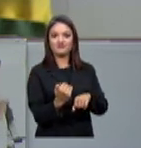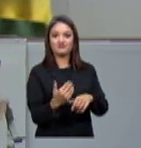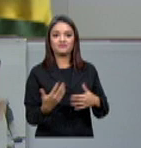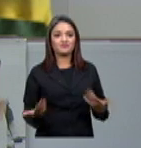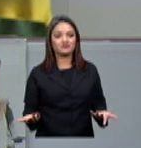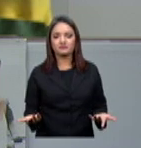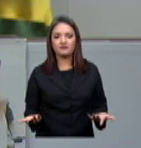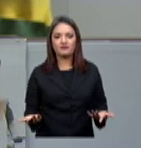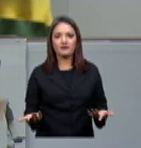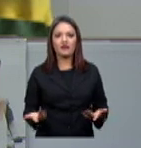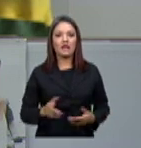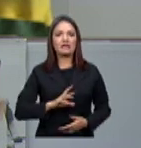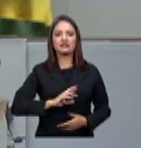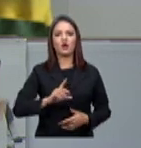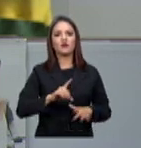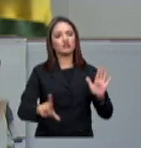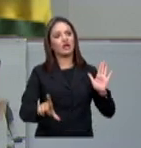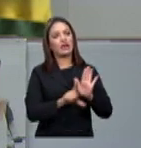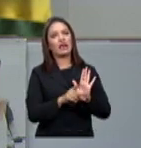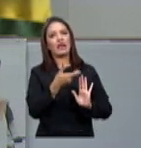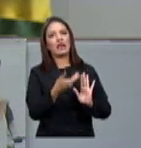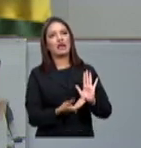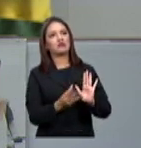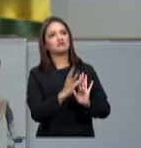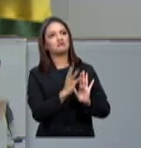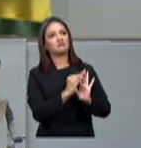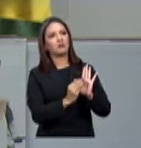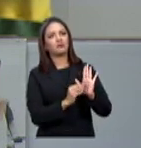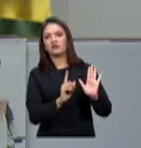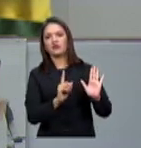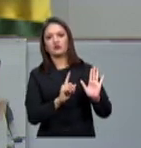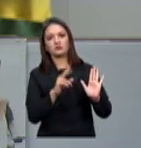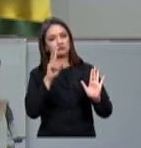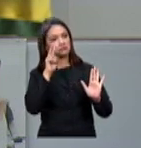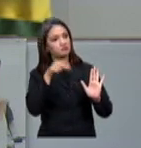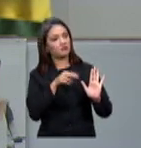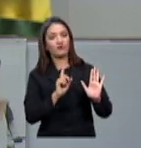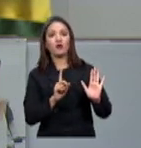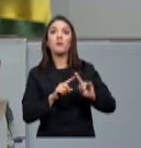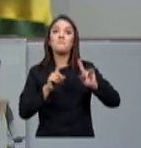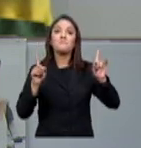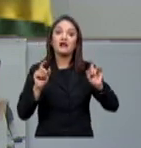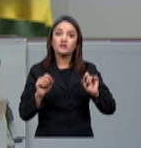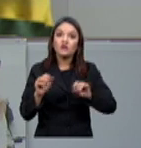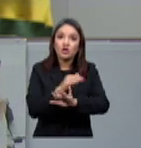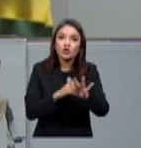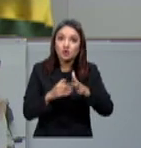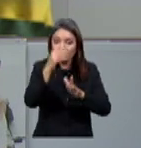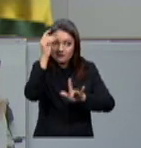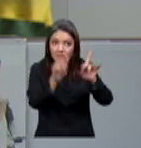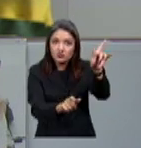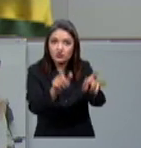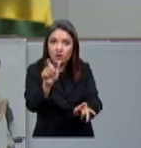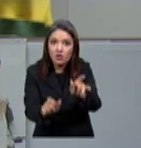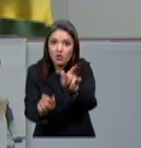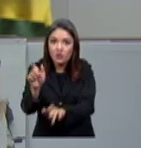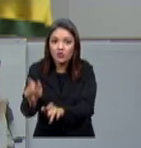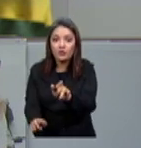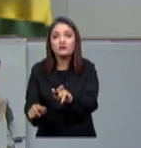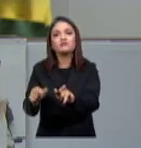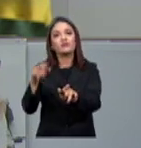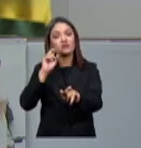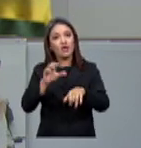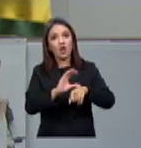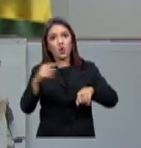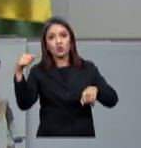apenas uma lei posta para ser observada nos casos de conflito mas que todos os cidadãos brasileiros façam da